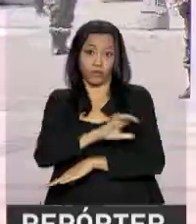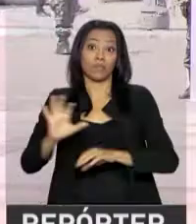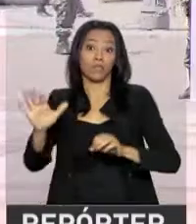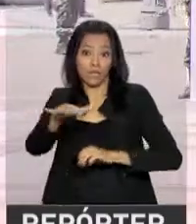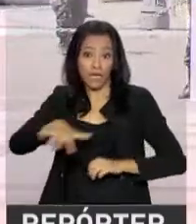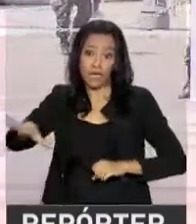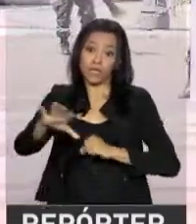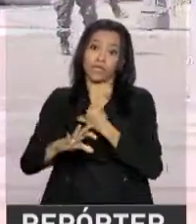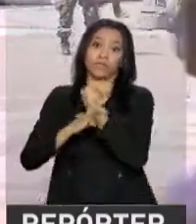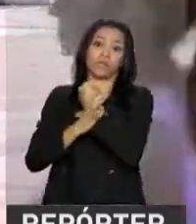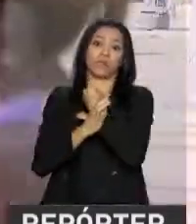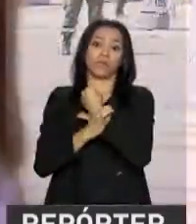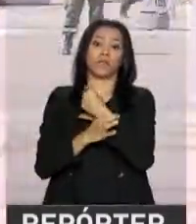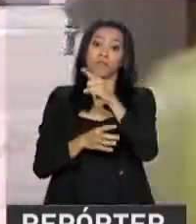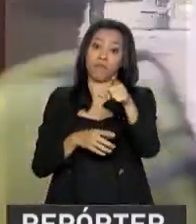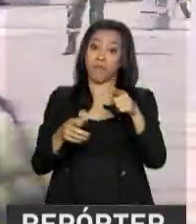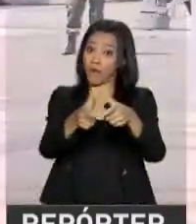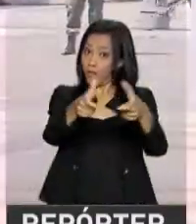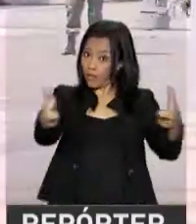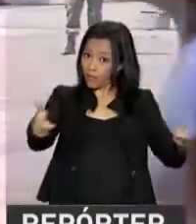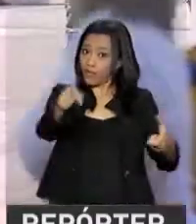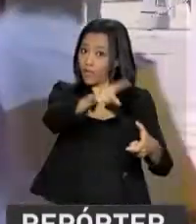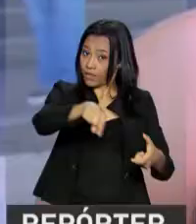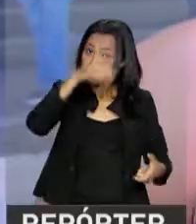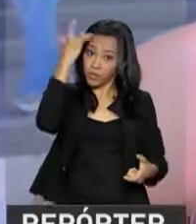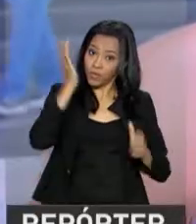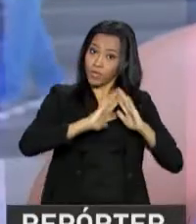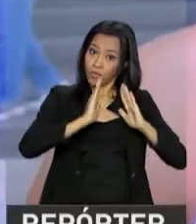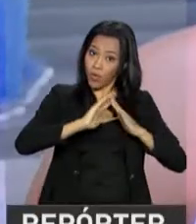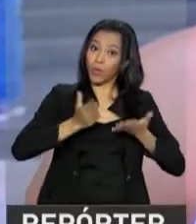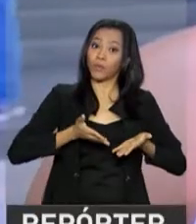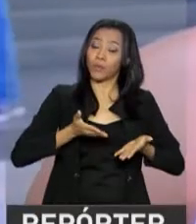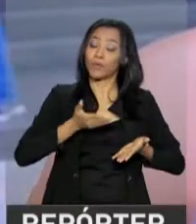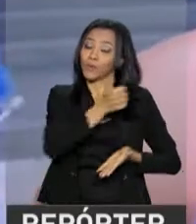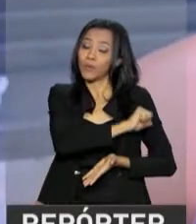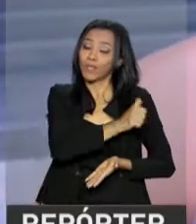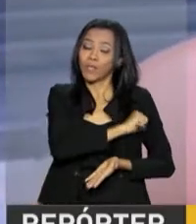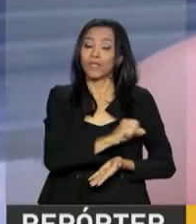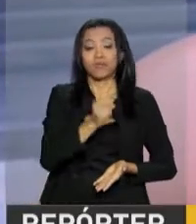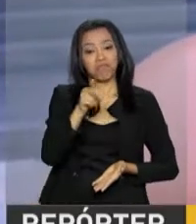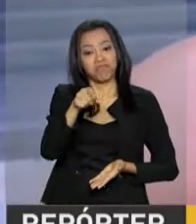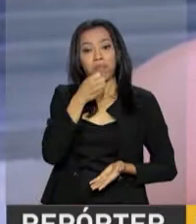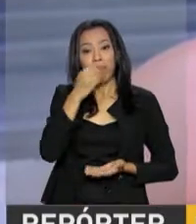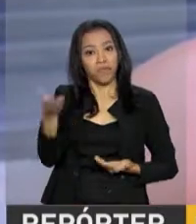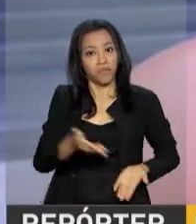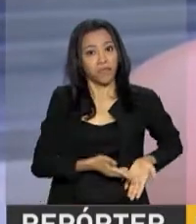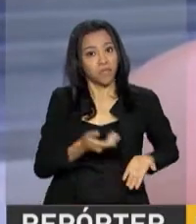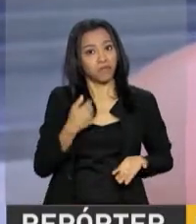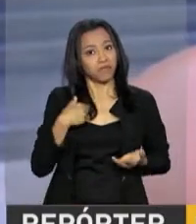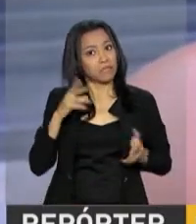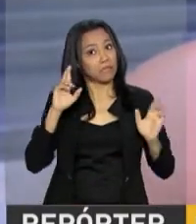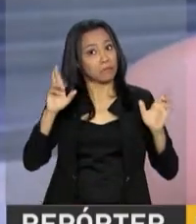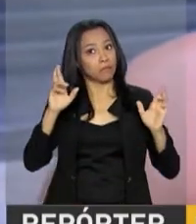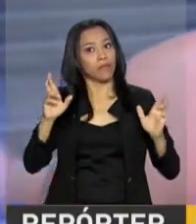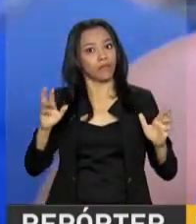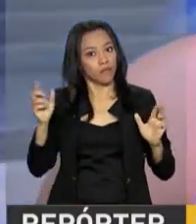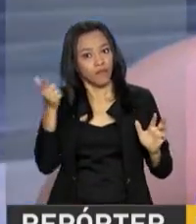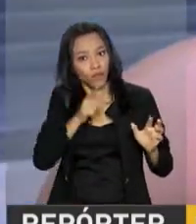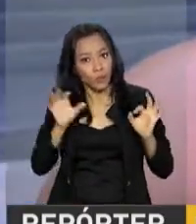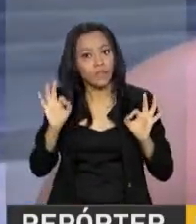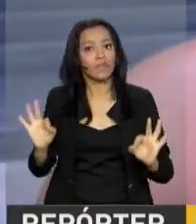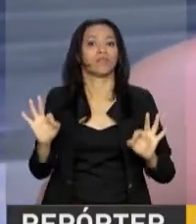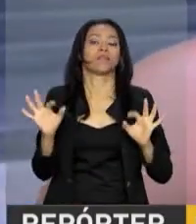muitos cariocas, a medida era necessária. É bastante bem-vinda, né? Eu espero que funcione, né?